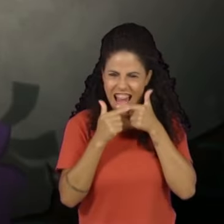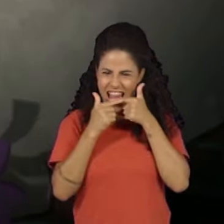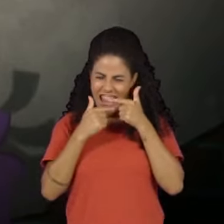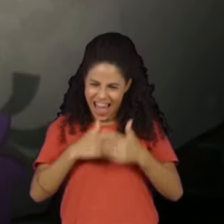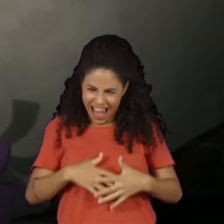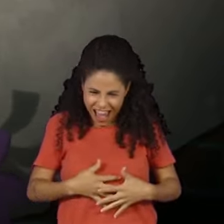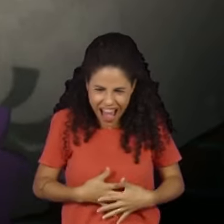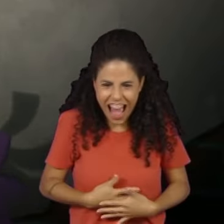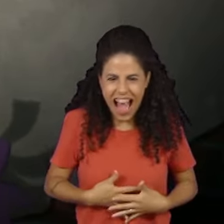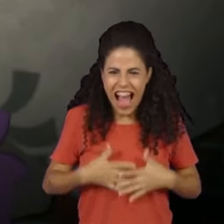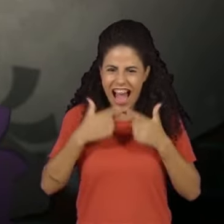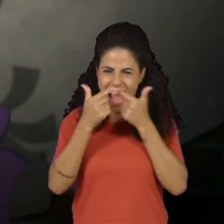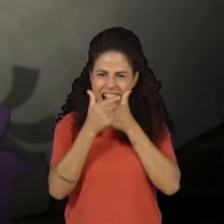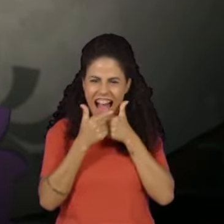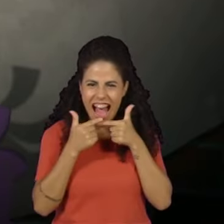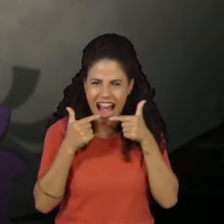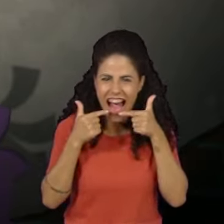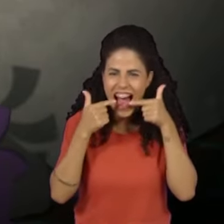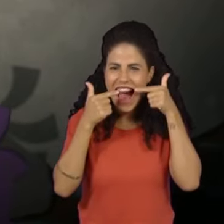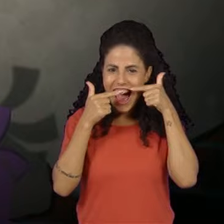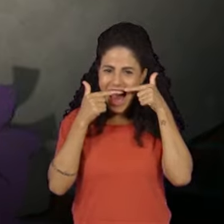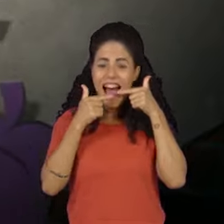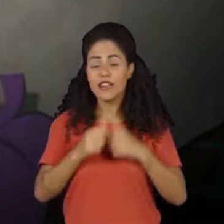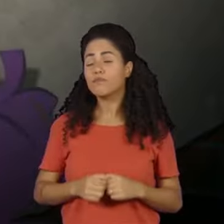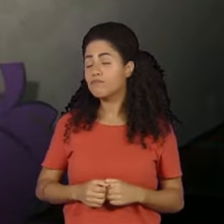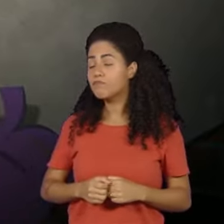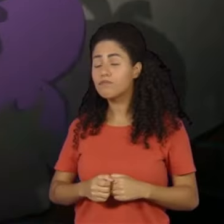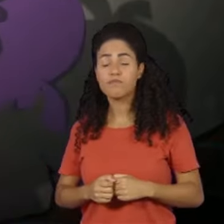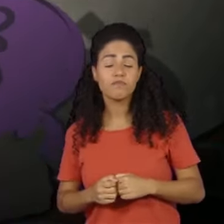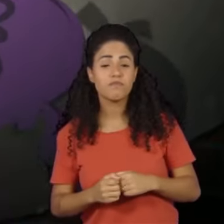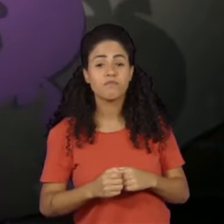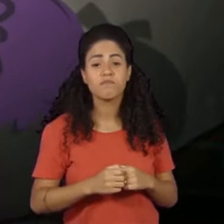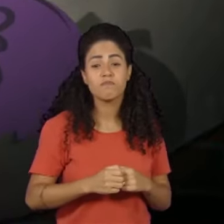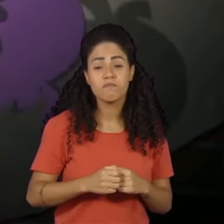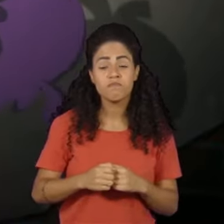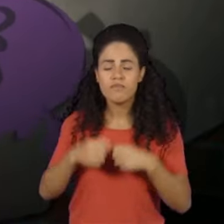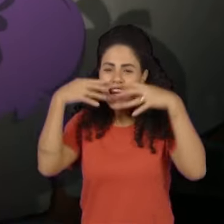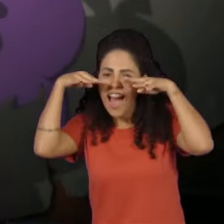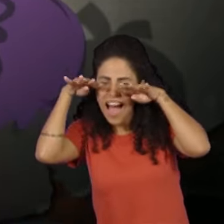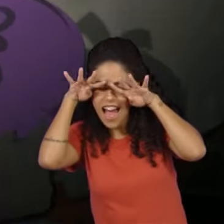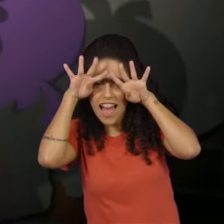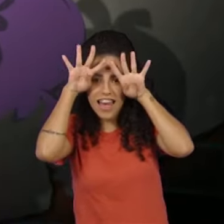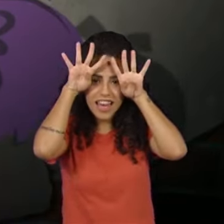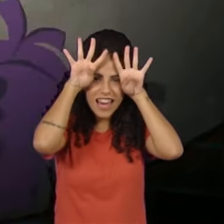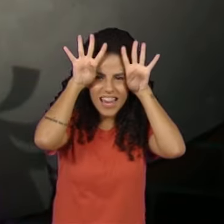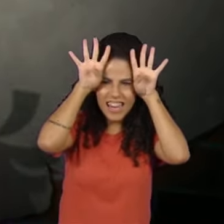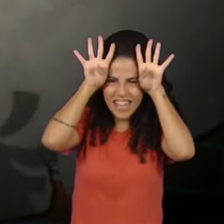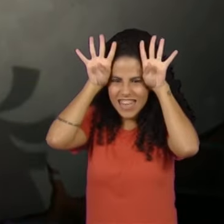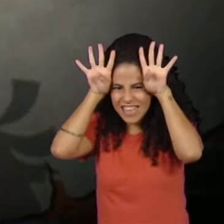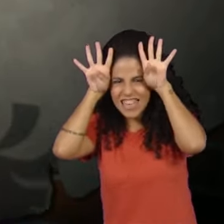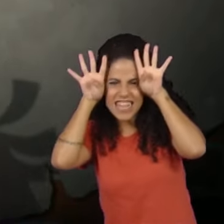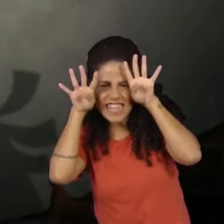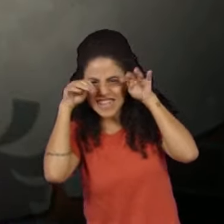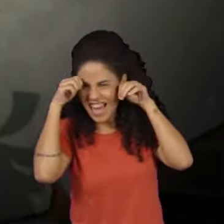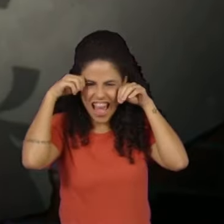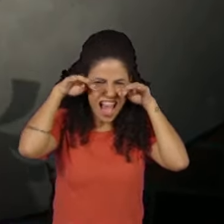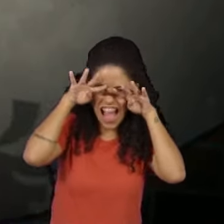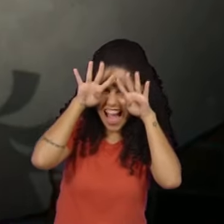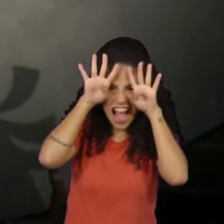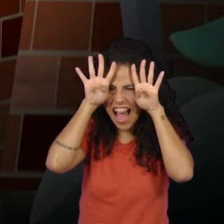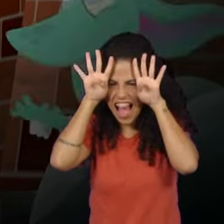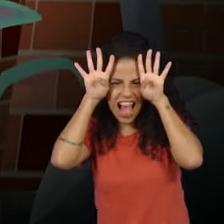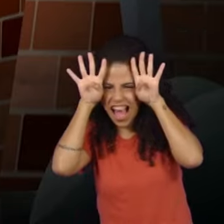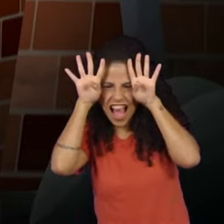jocoso, bondoso. Mal, traquina, bem intencionado,